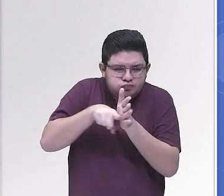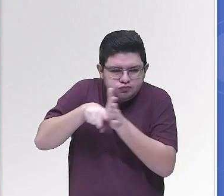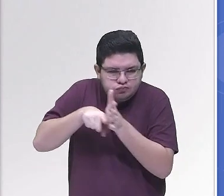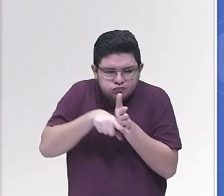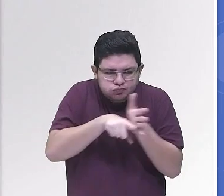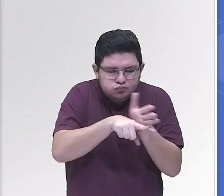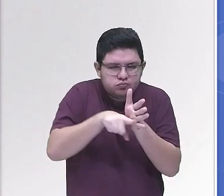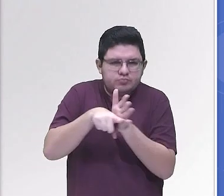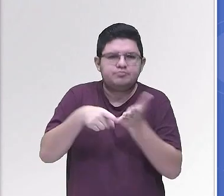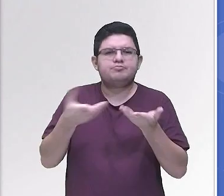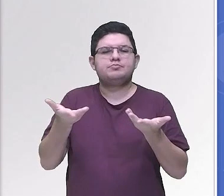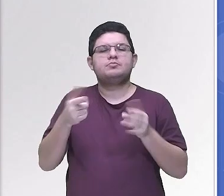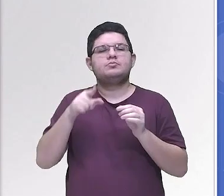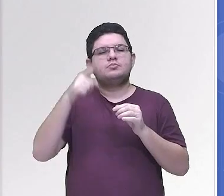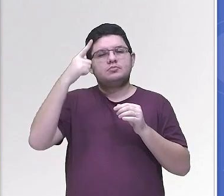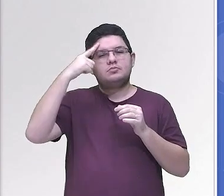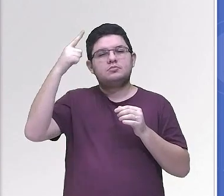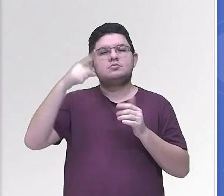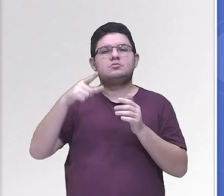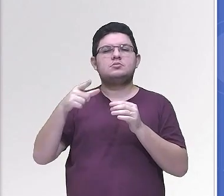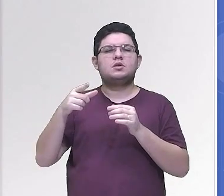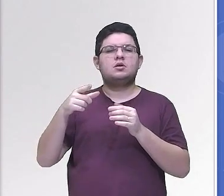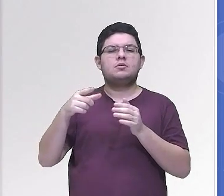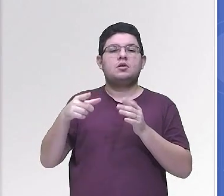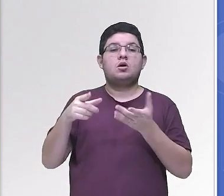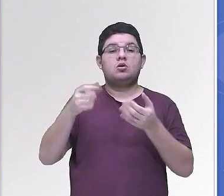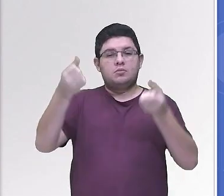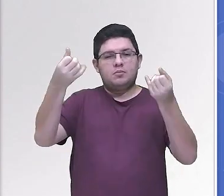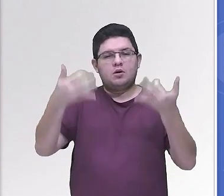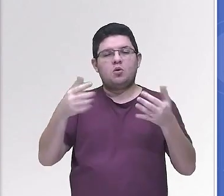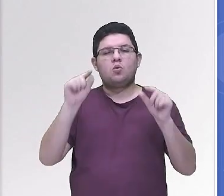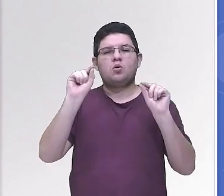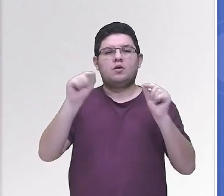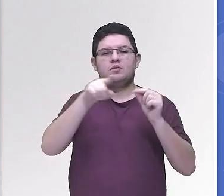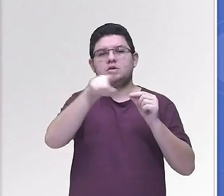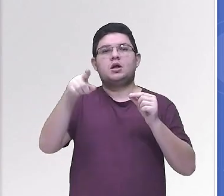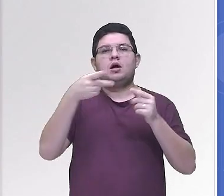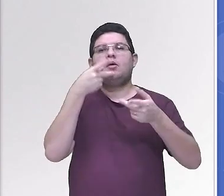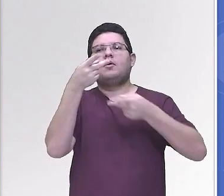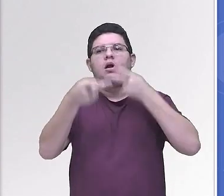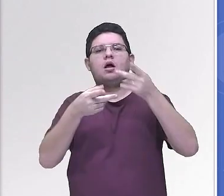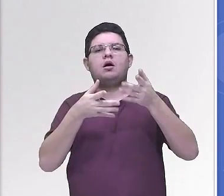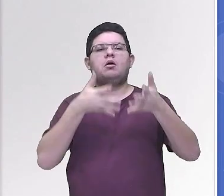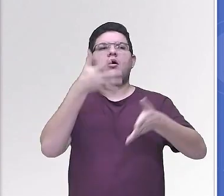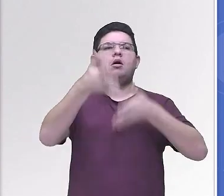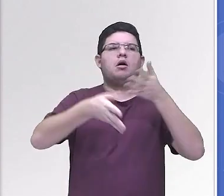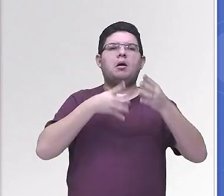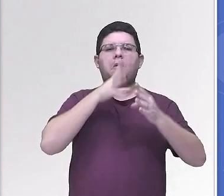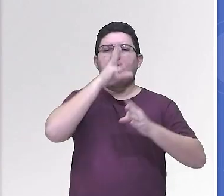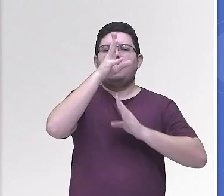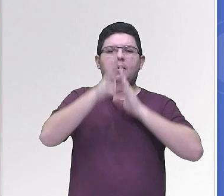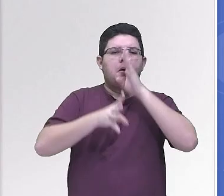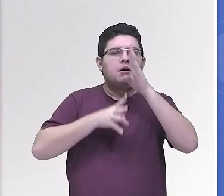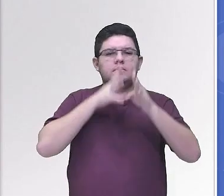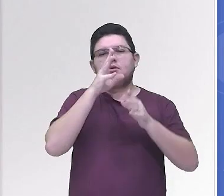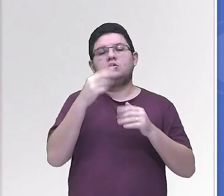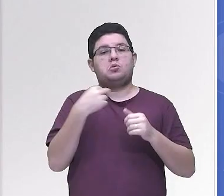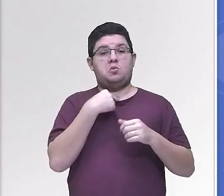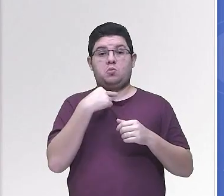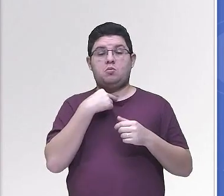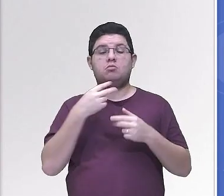vocês, vocês não podem falar por falar ou pensar por pensar, nem agir por agir, né? Você tem